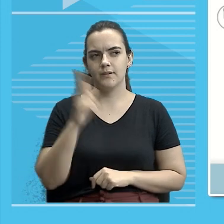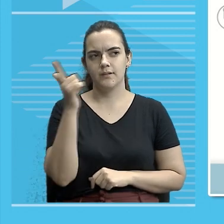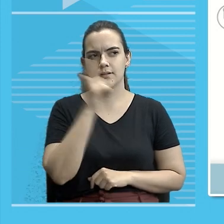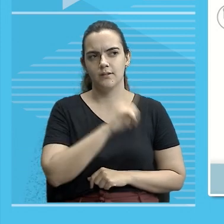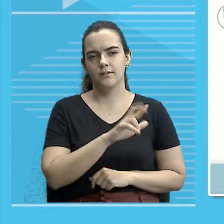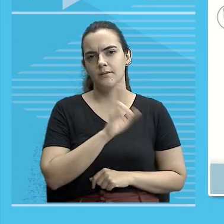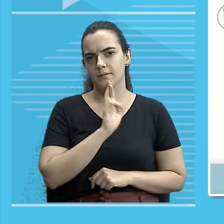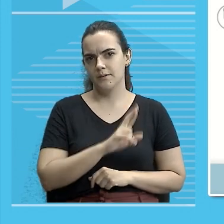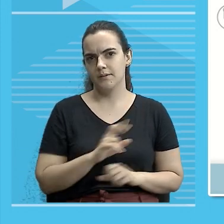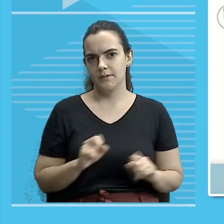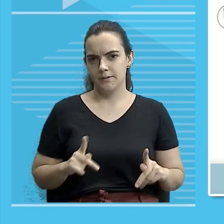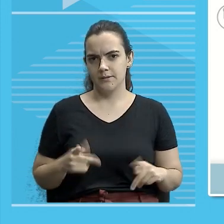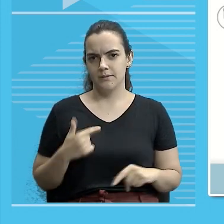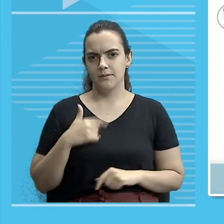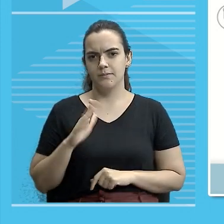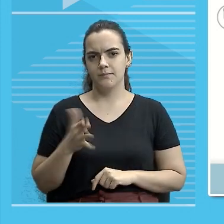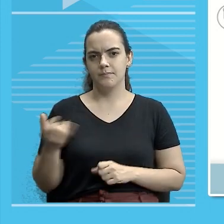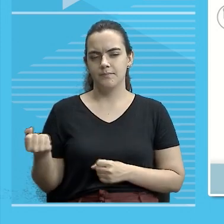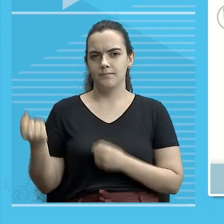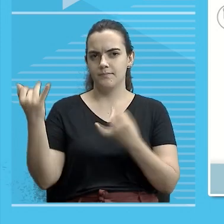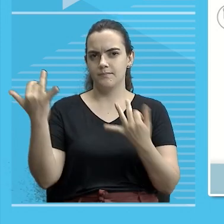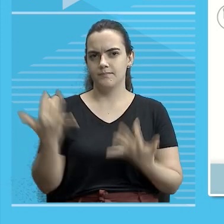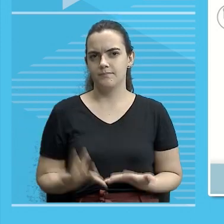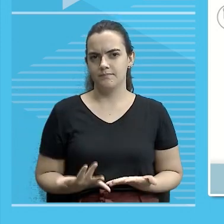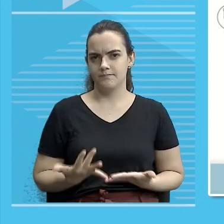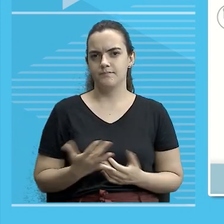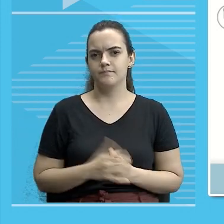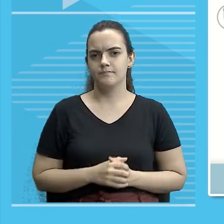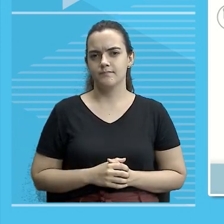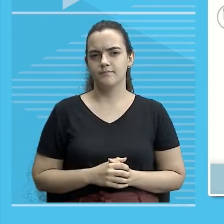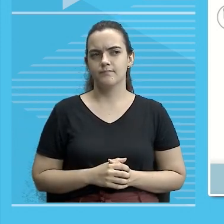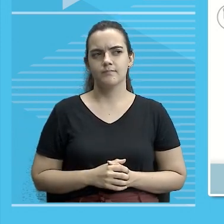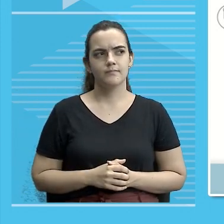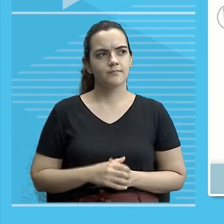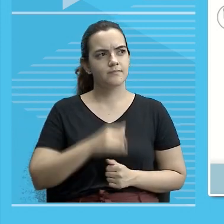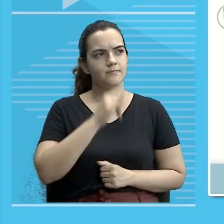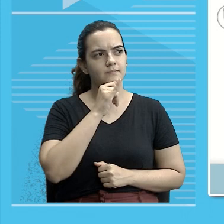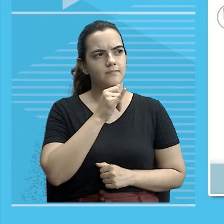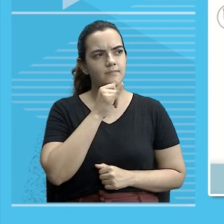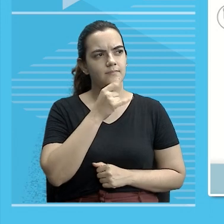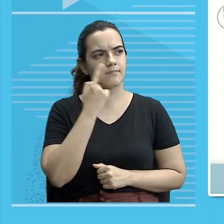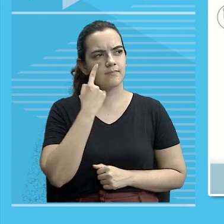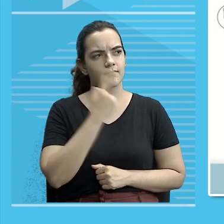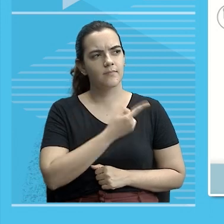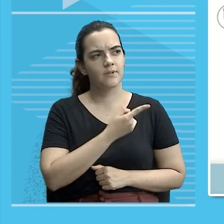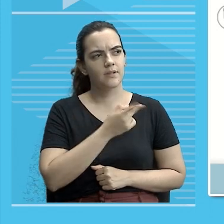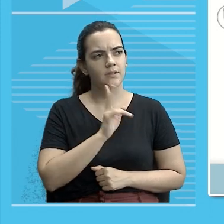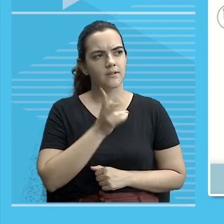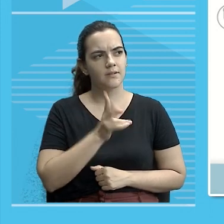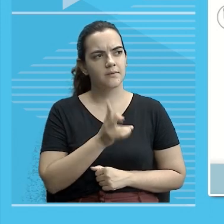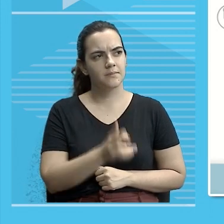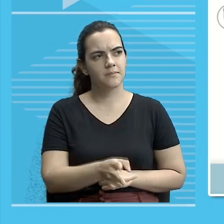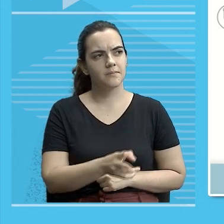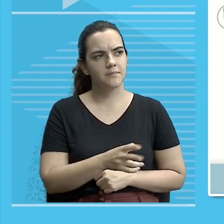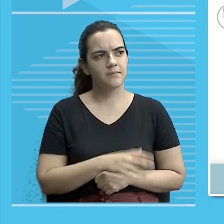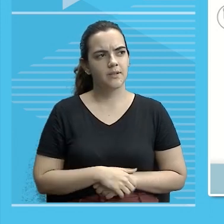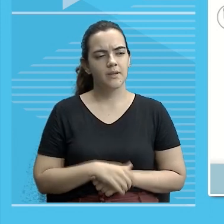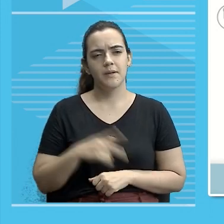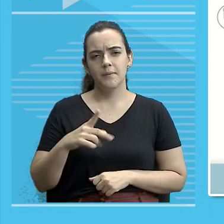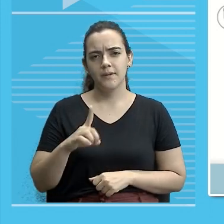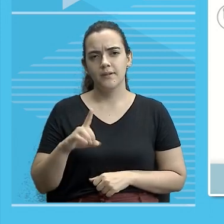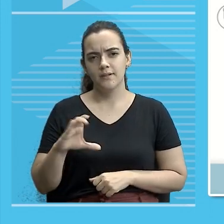eu falei bastante dele falei assim PDCA se pdcas são um cara aí que desenvolveu-se em